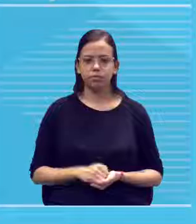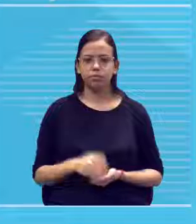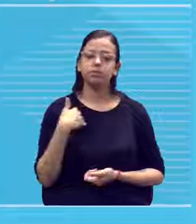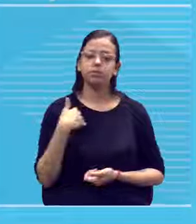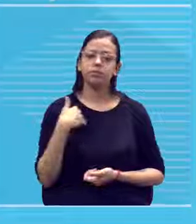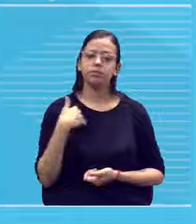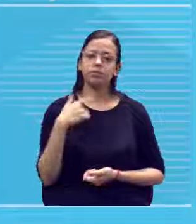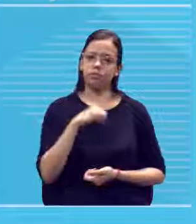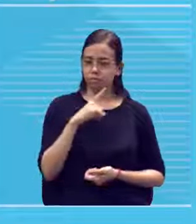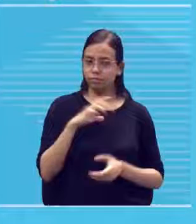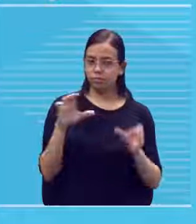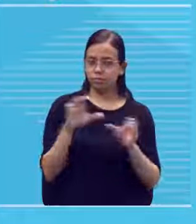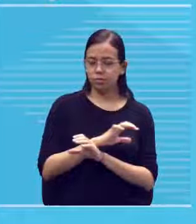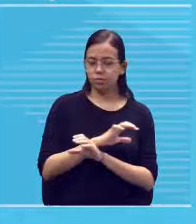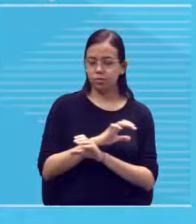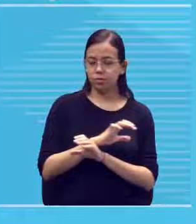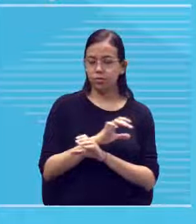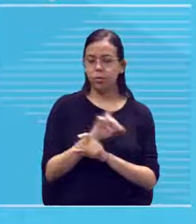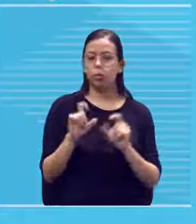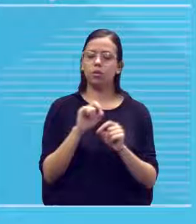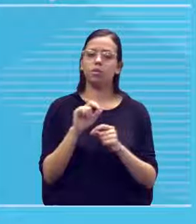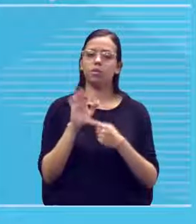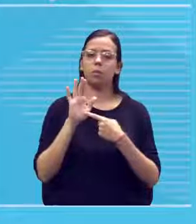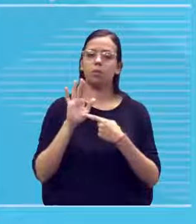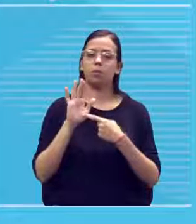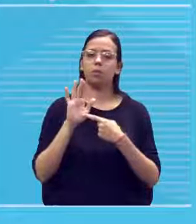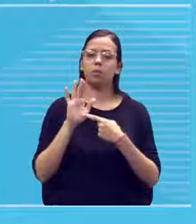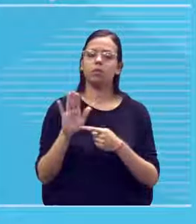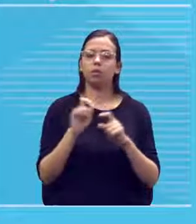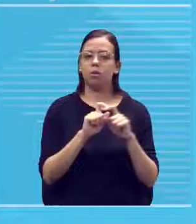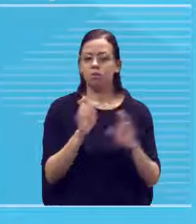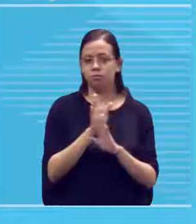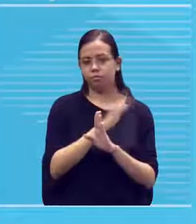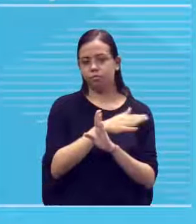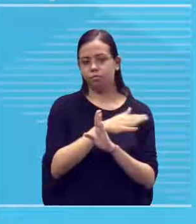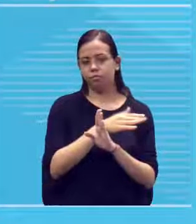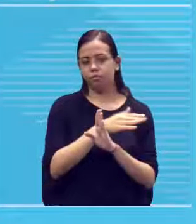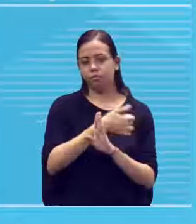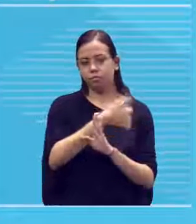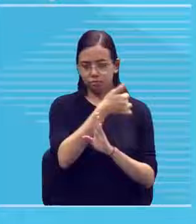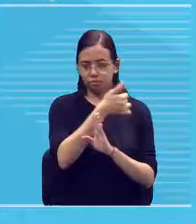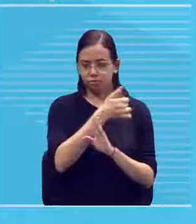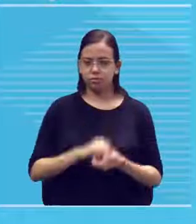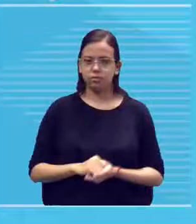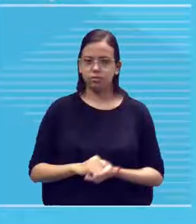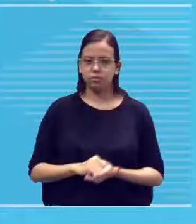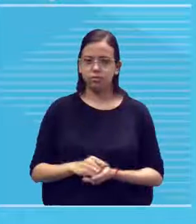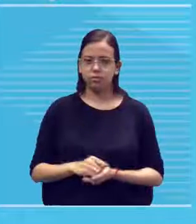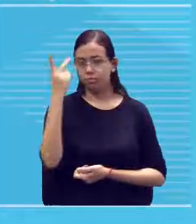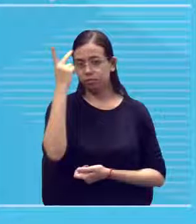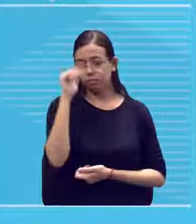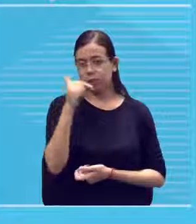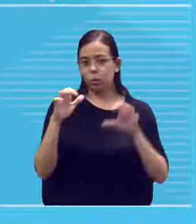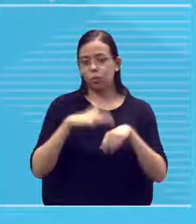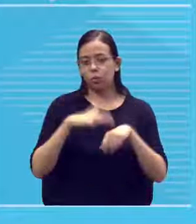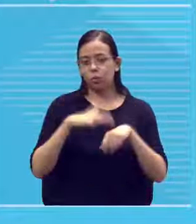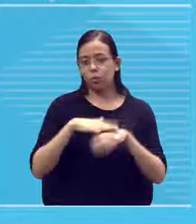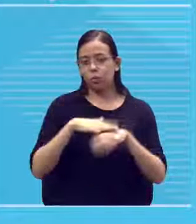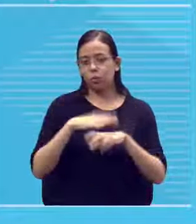expresso na oração anterior hora em São Paulo já não chove há mais de dois meses logo